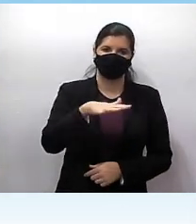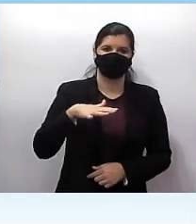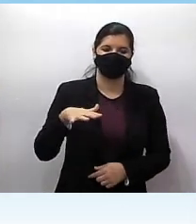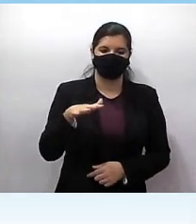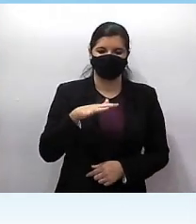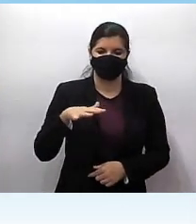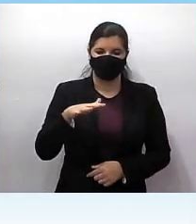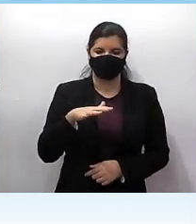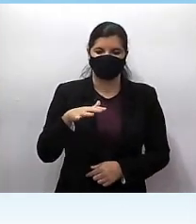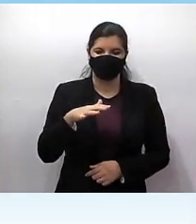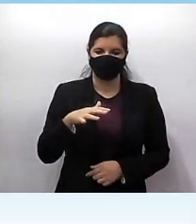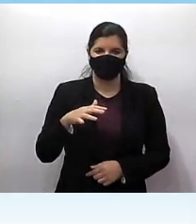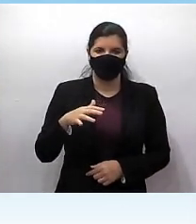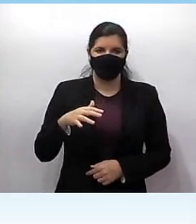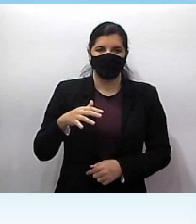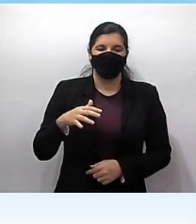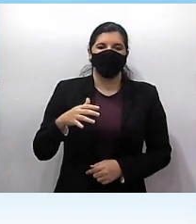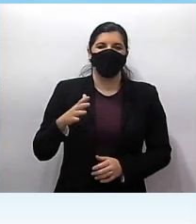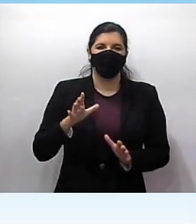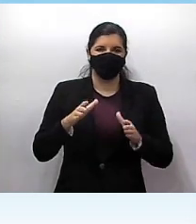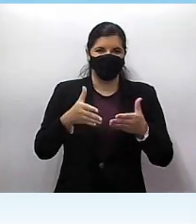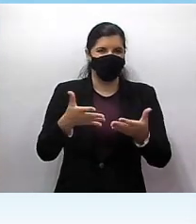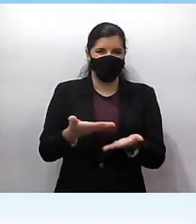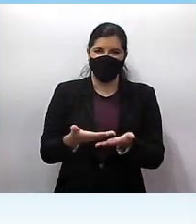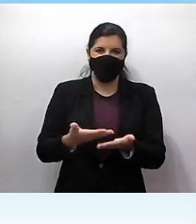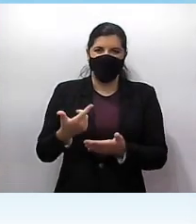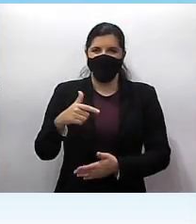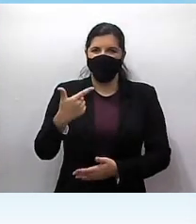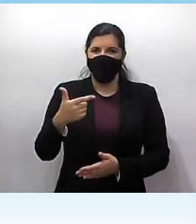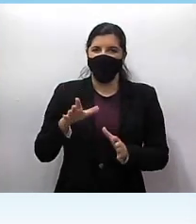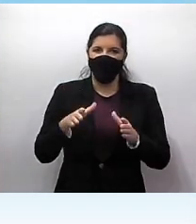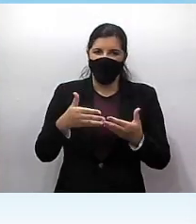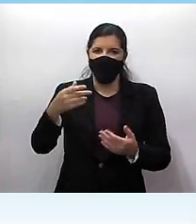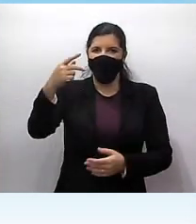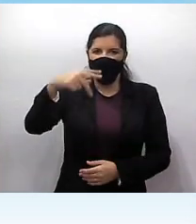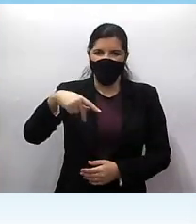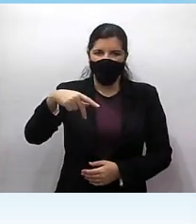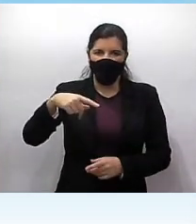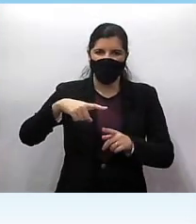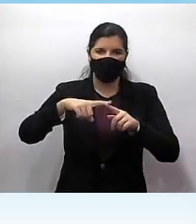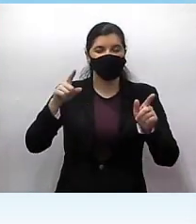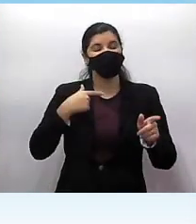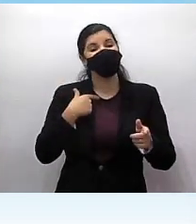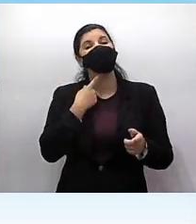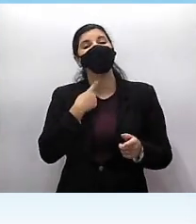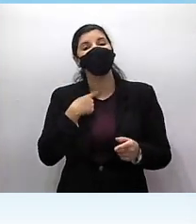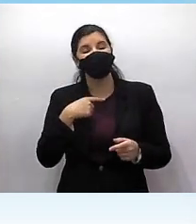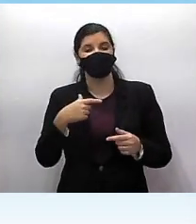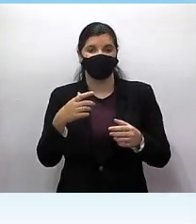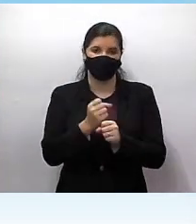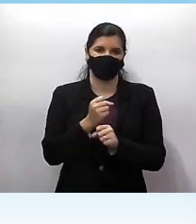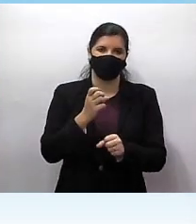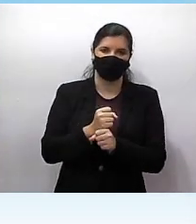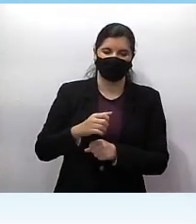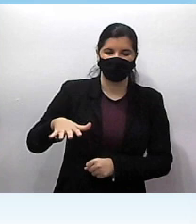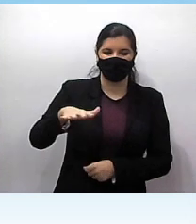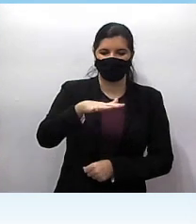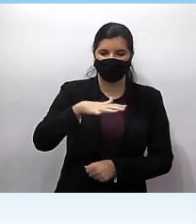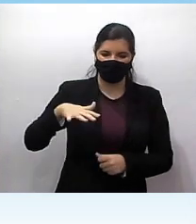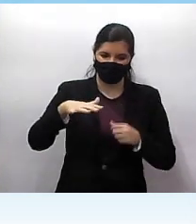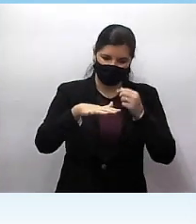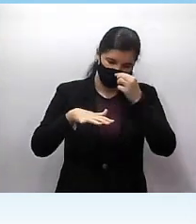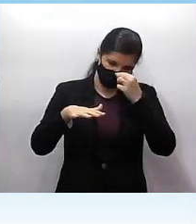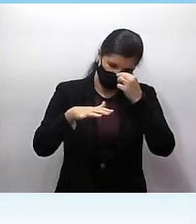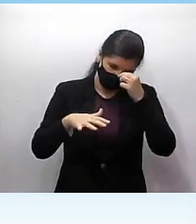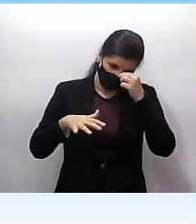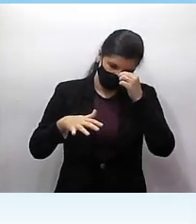não é o foco da nossa aula. Nossa aula é perímetro. Mas, se eu quisesse calcular a área,